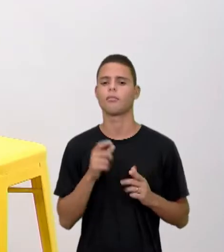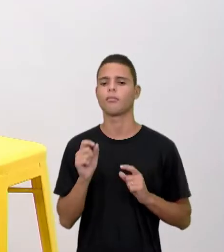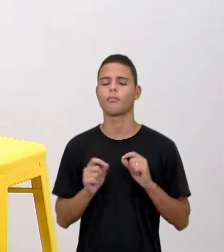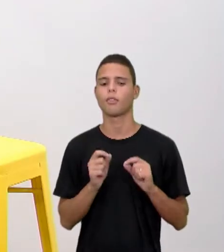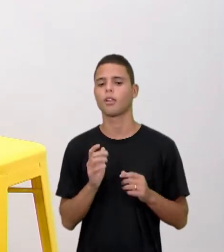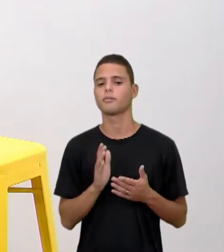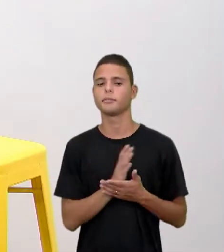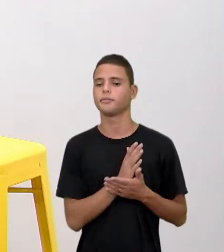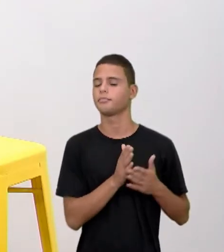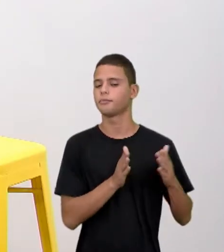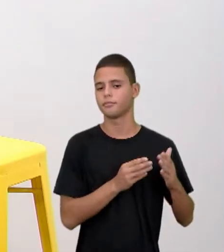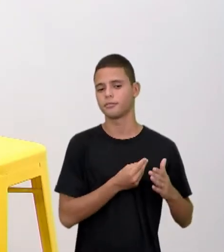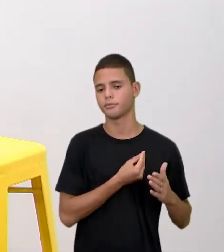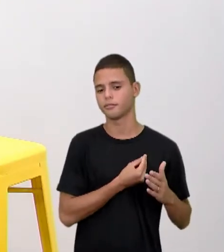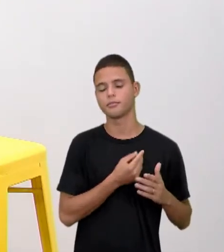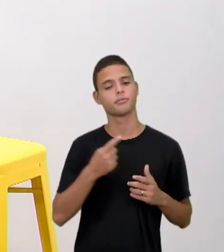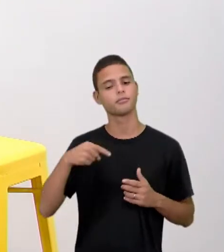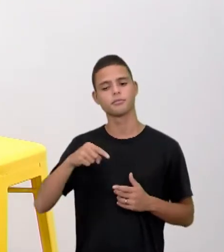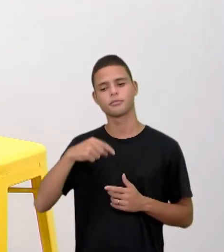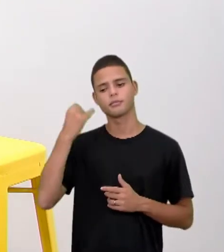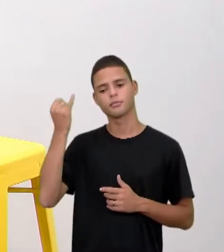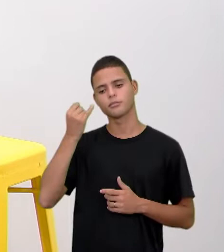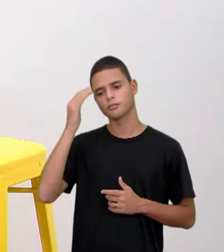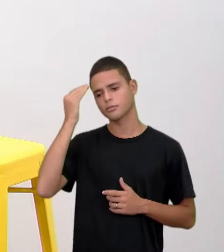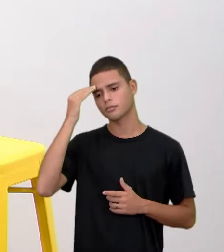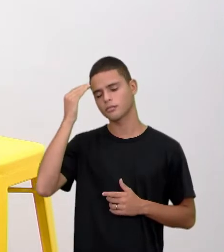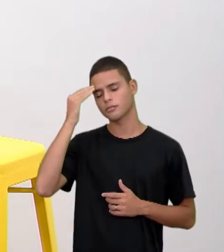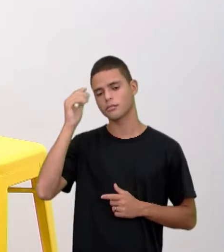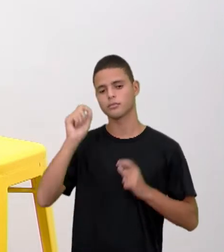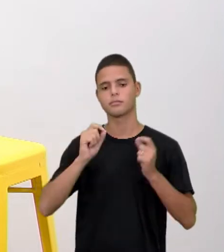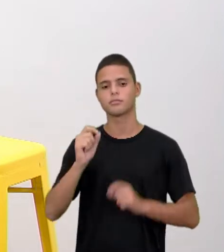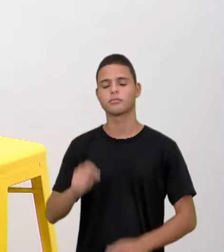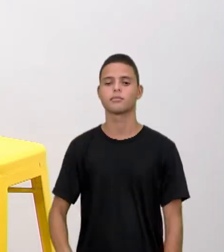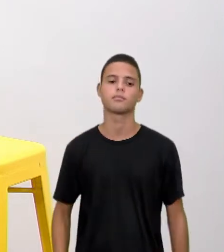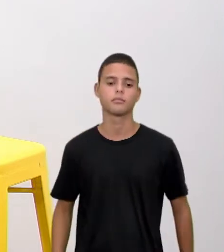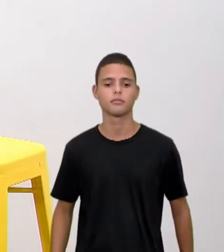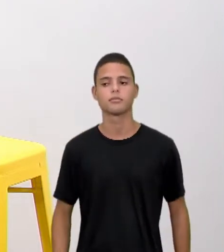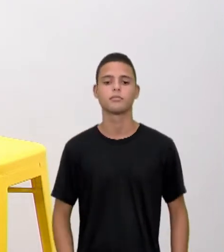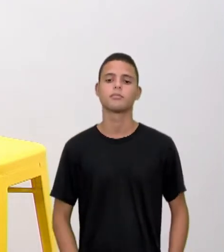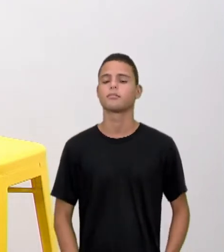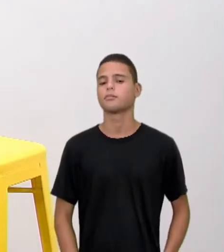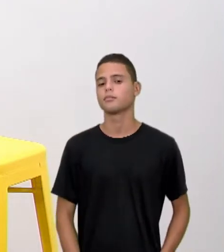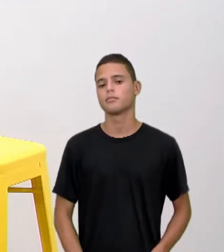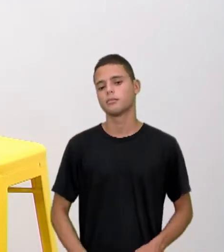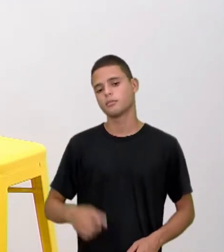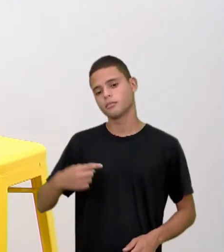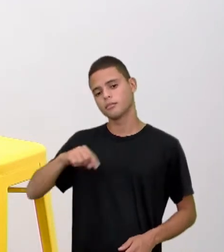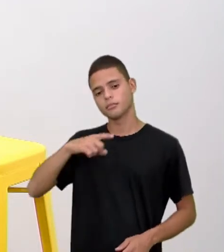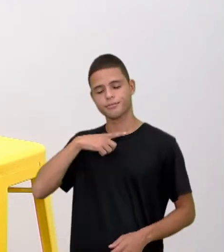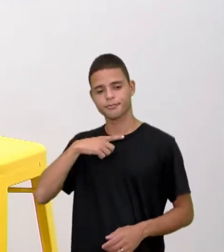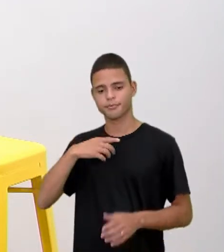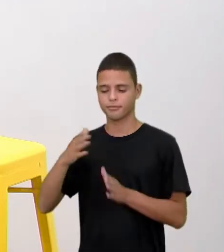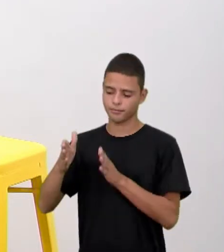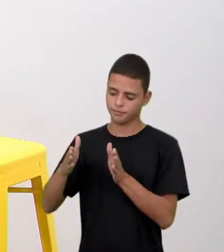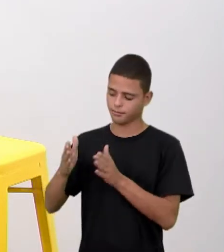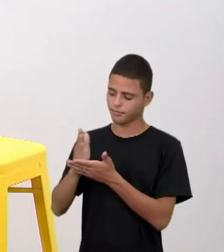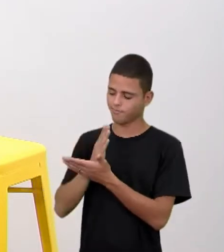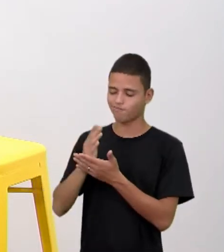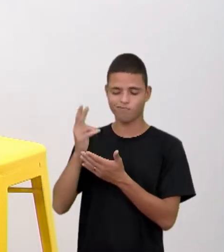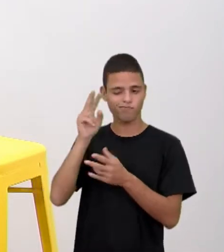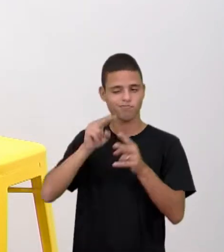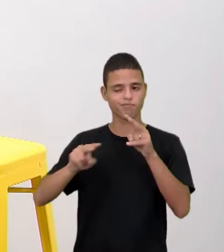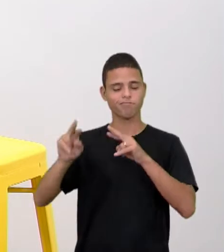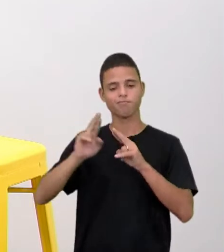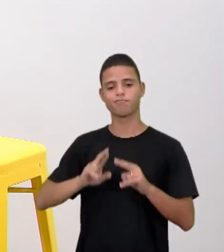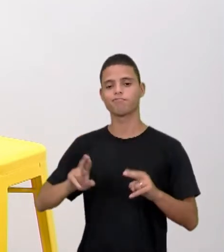uma coisa que é importante a gente entender é que a gente tem, dentro de uma mesma fase, alguns olhares